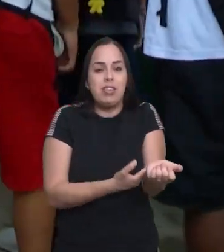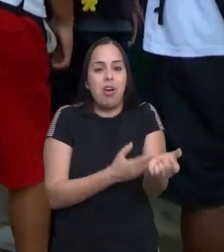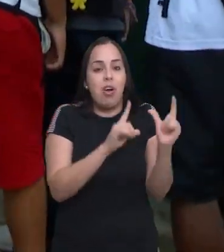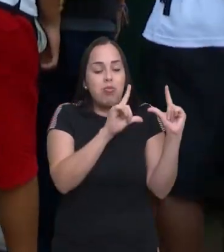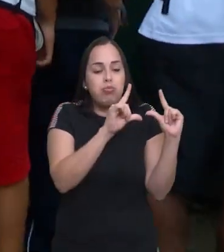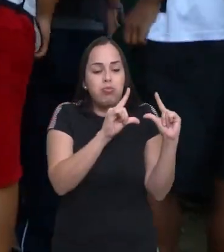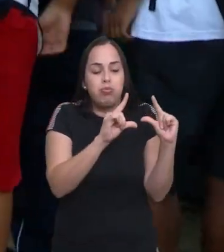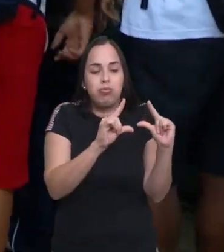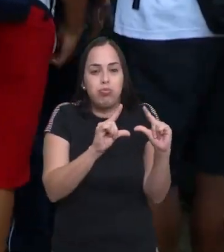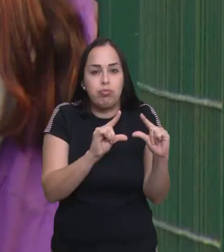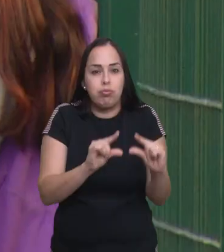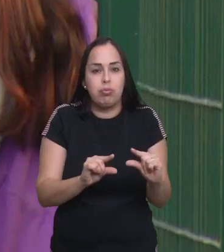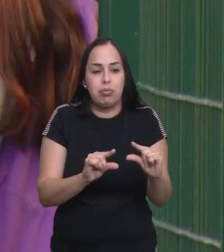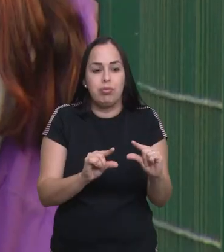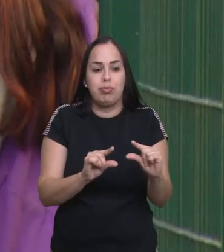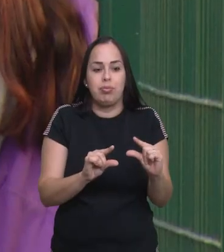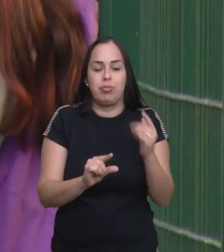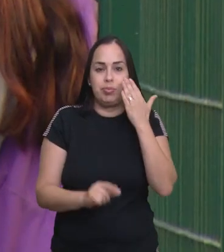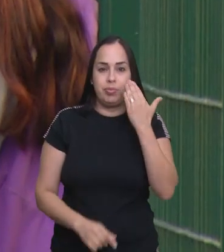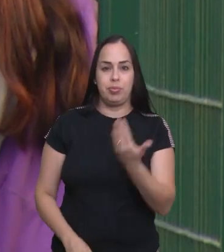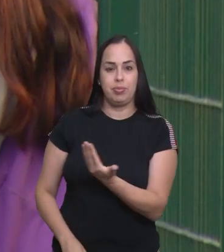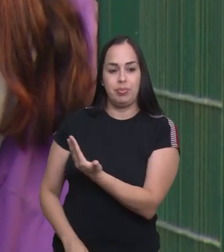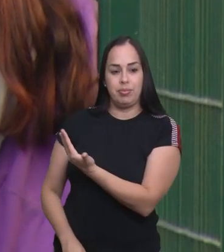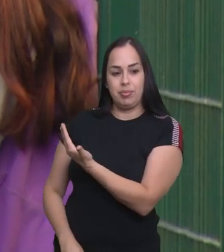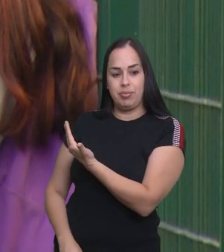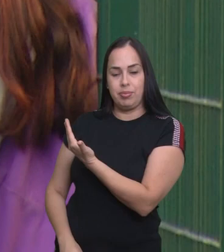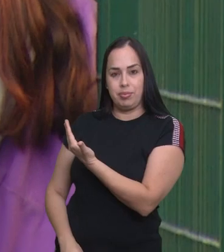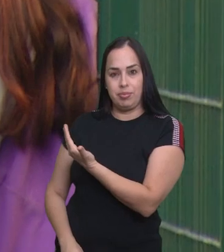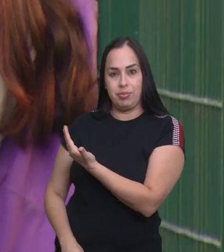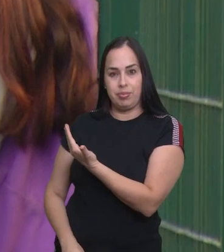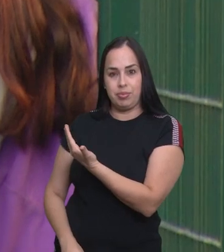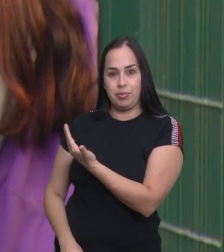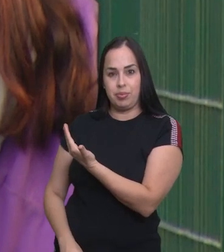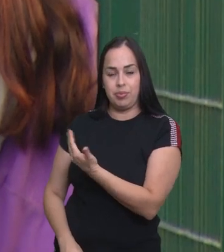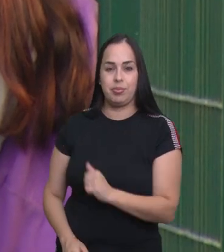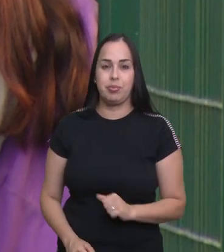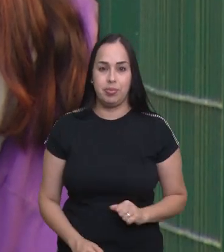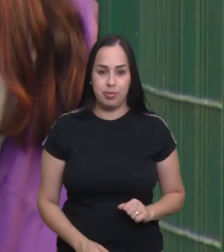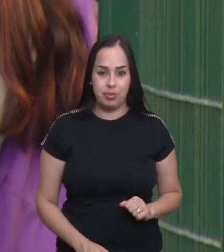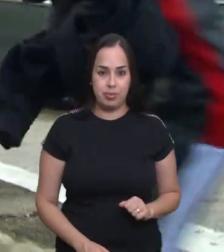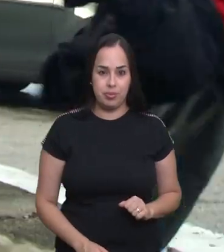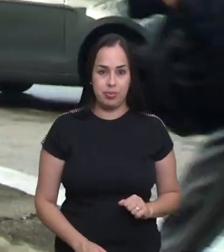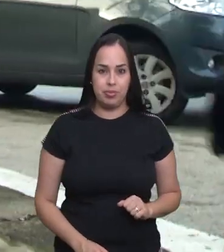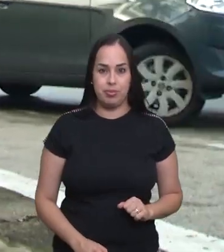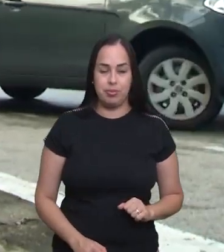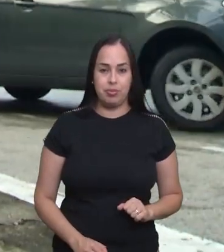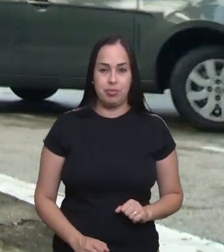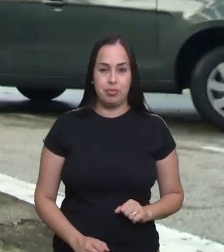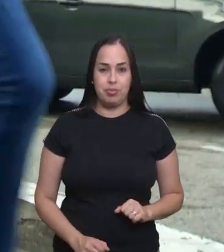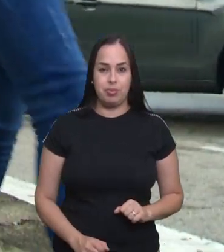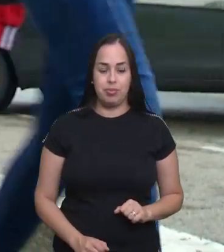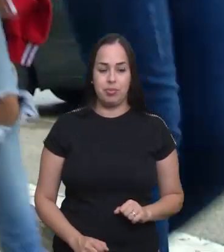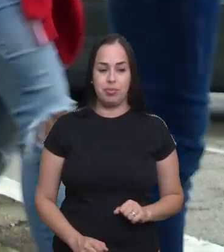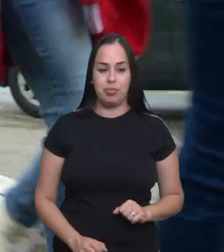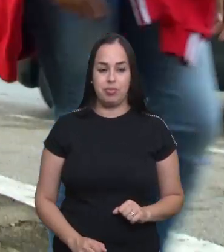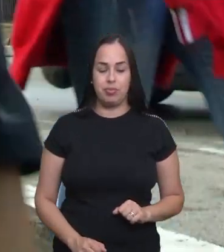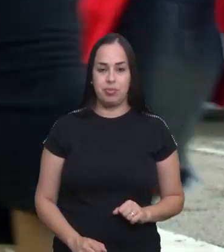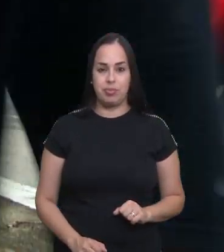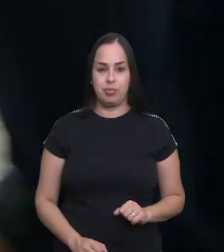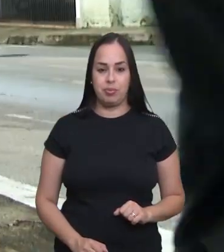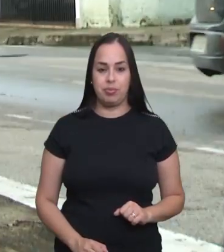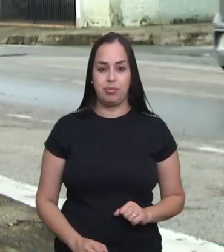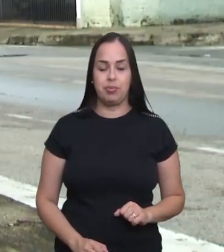adolescentes demonstrou uma queda, passando de 316 registros em 2020 para